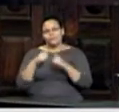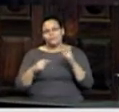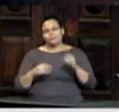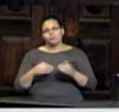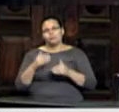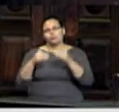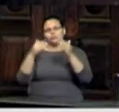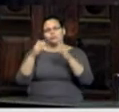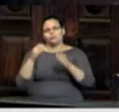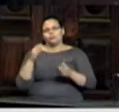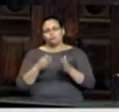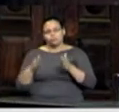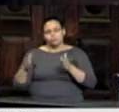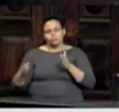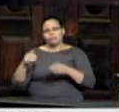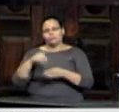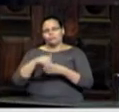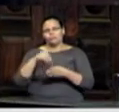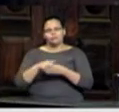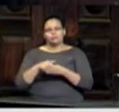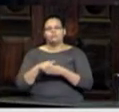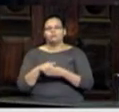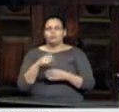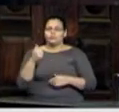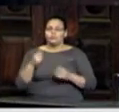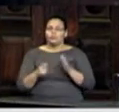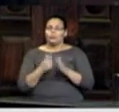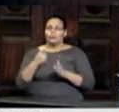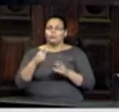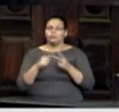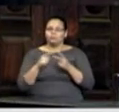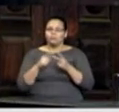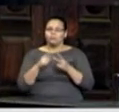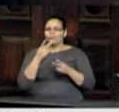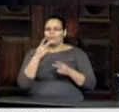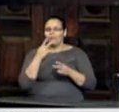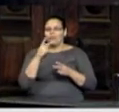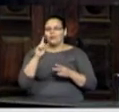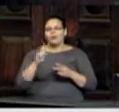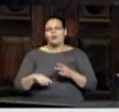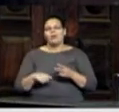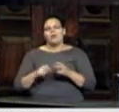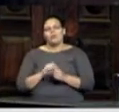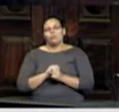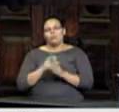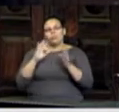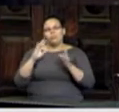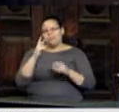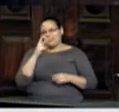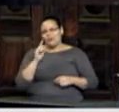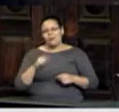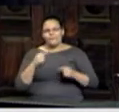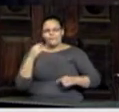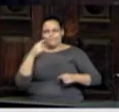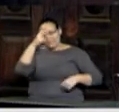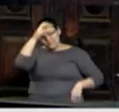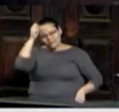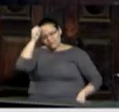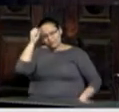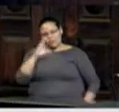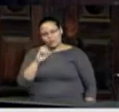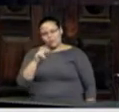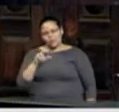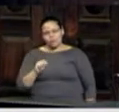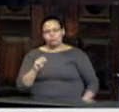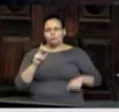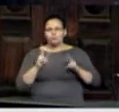o processo político em si. Em segundo lugar, temos que falar da bomba relógio que se transformou a Prefeitura de Campos. Assim como